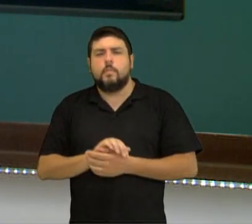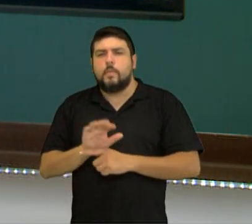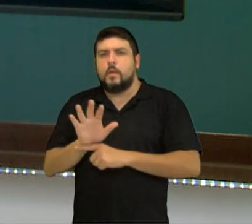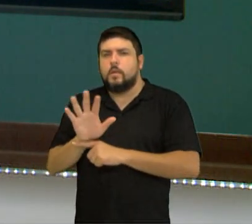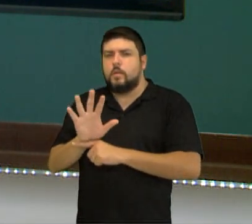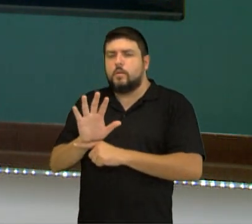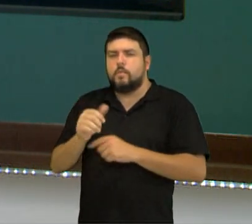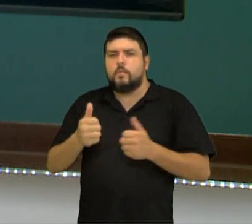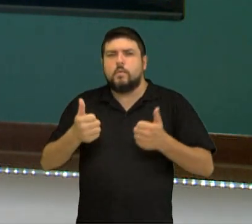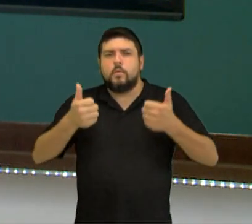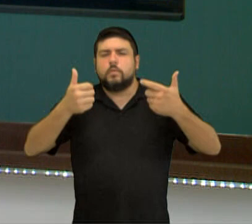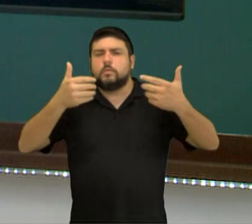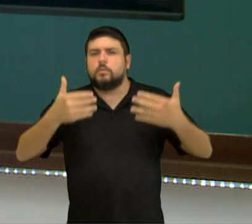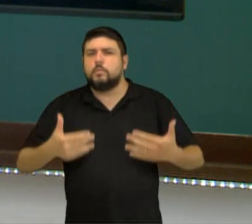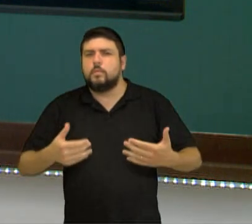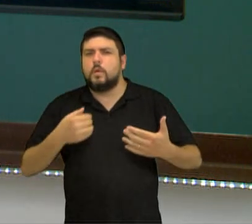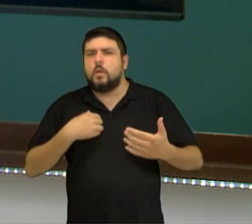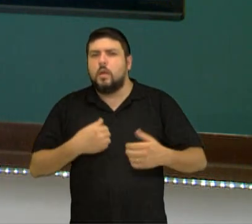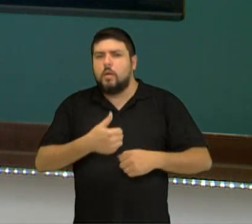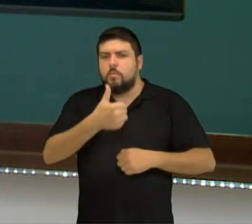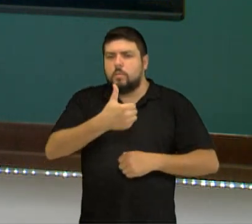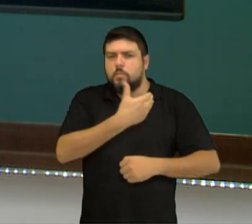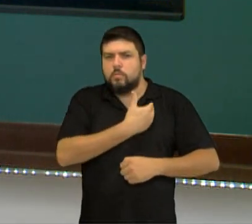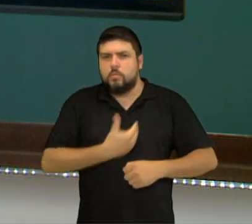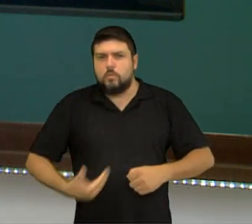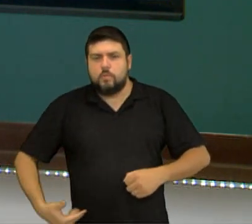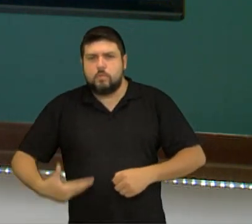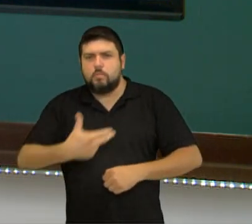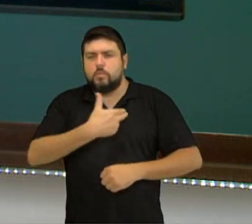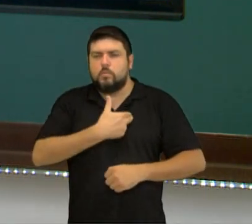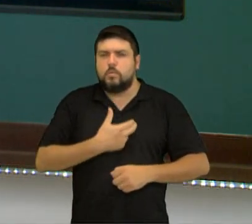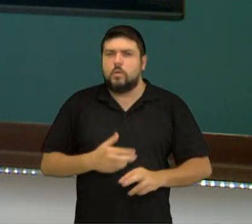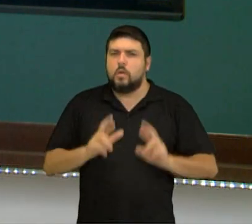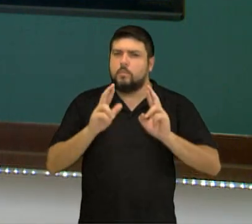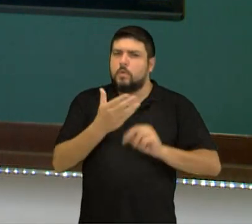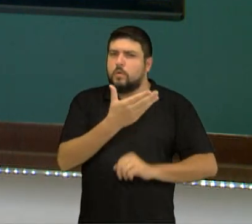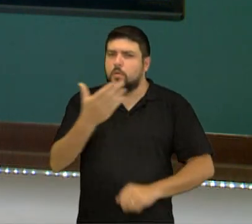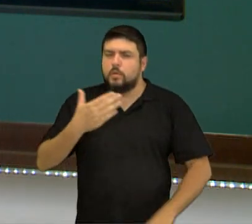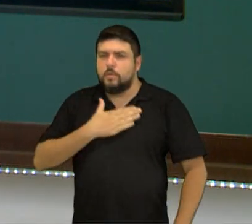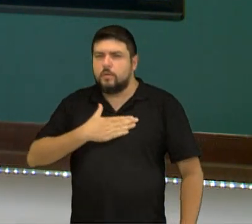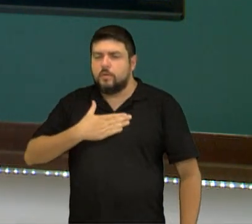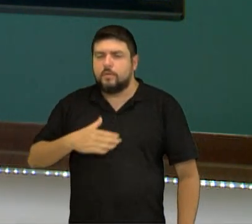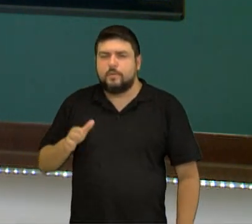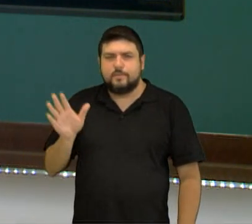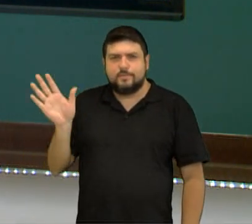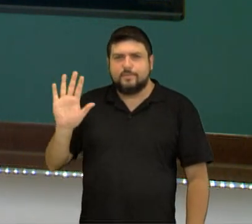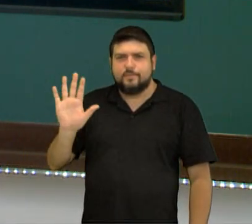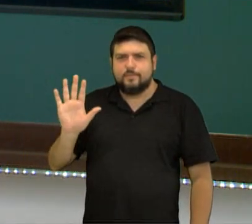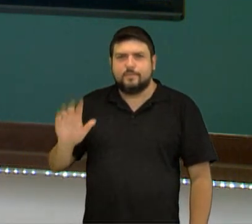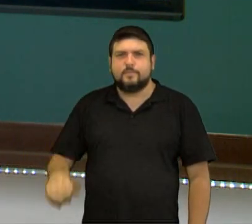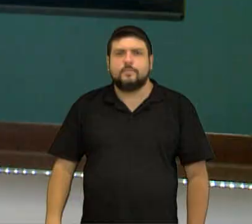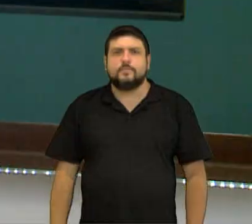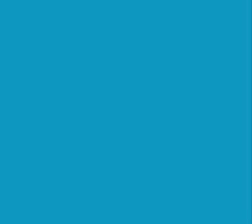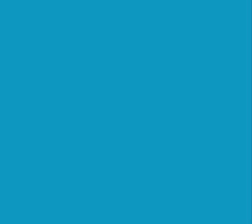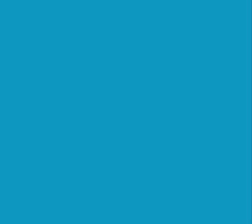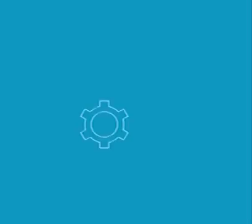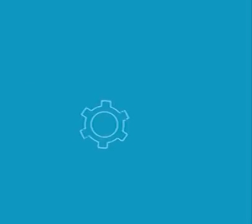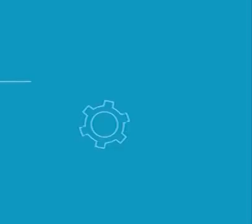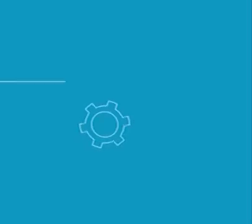vídeo, nós falamos sobre o primeiro governo de Getúlio Vargas. Espero que vocês tenham gostado. Até breve!